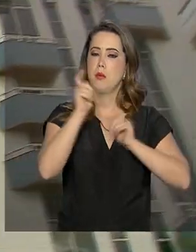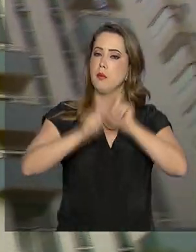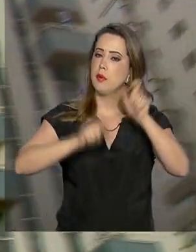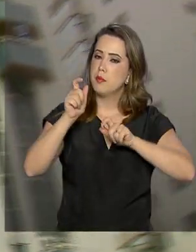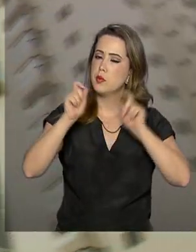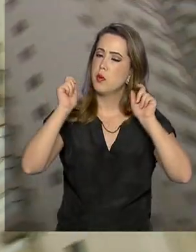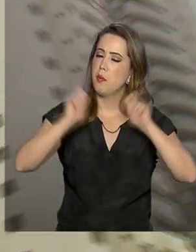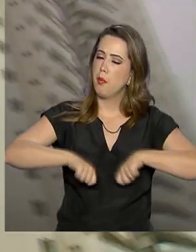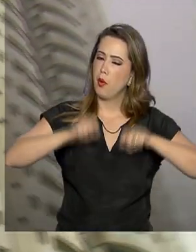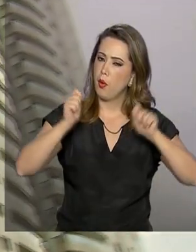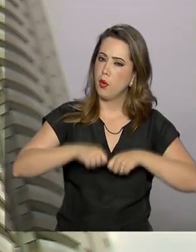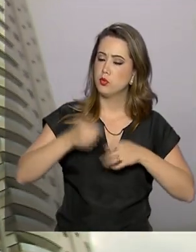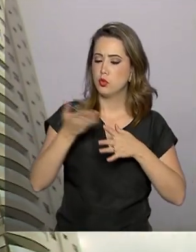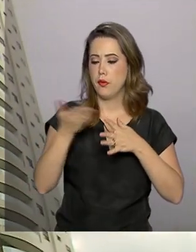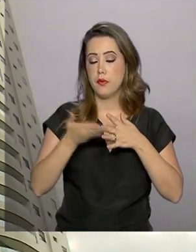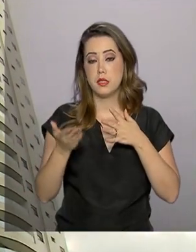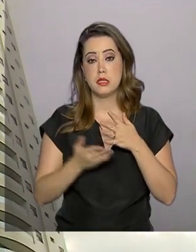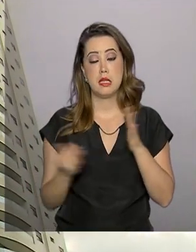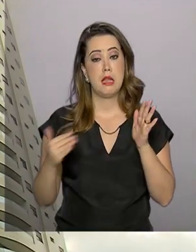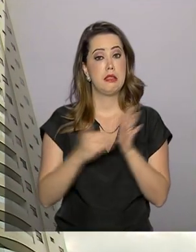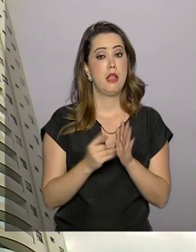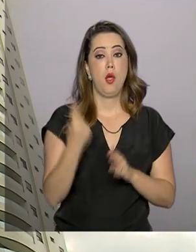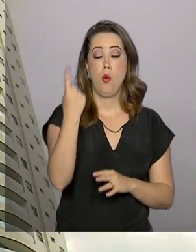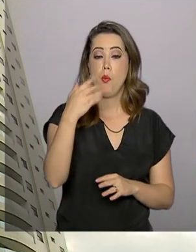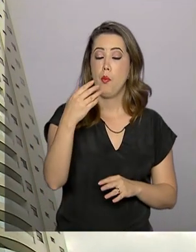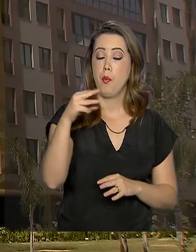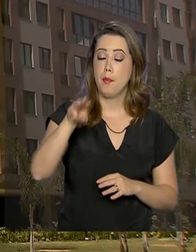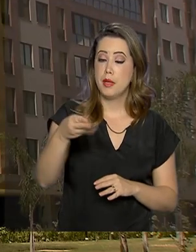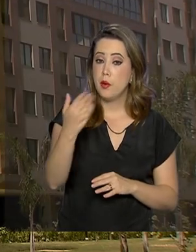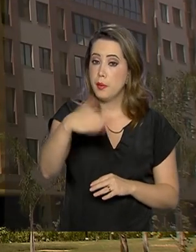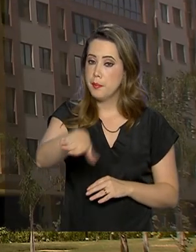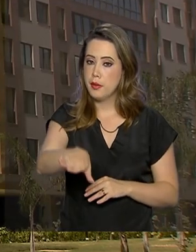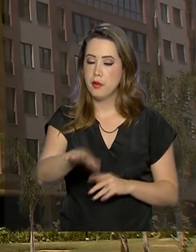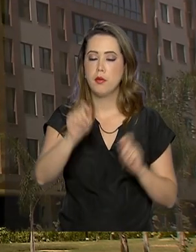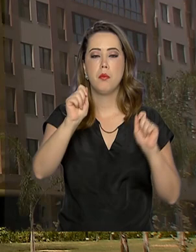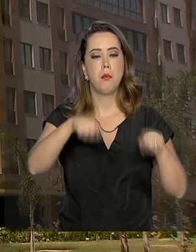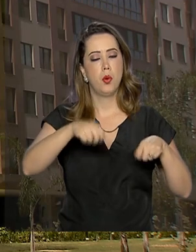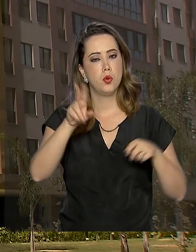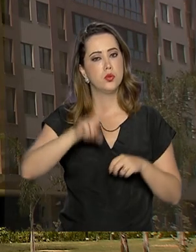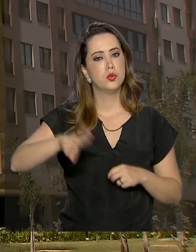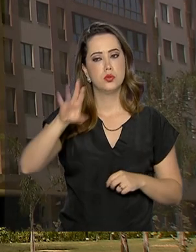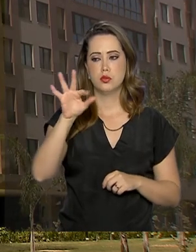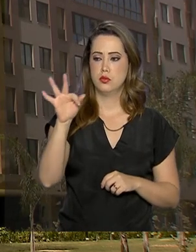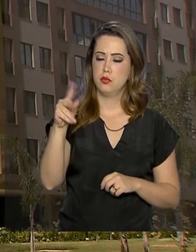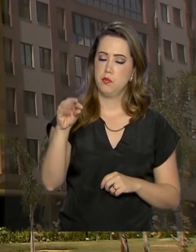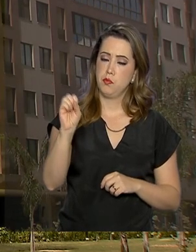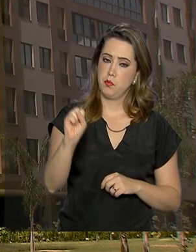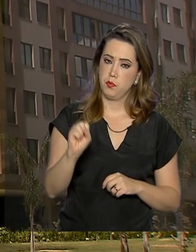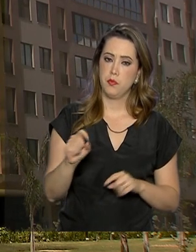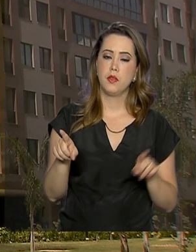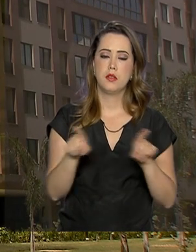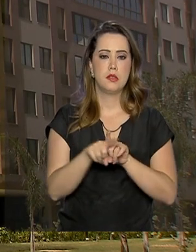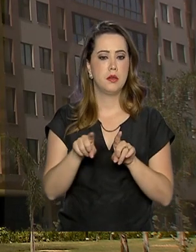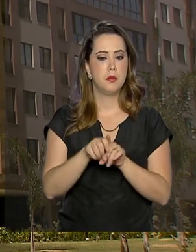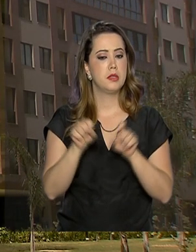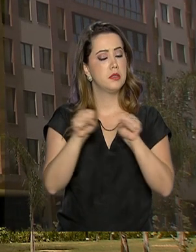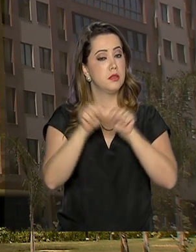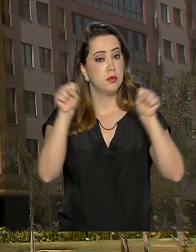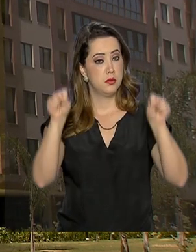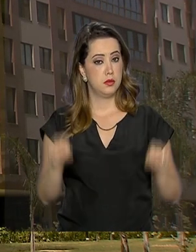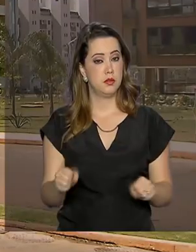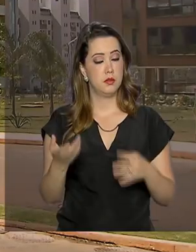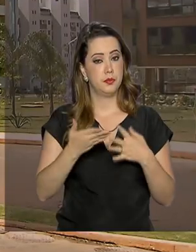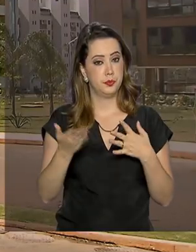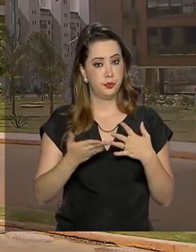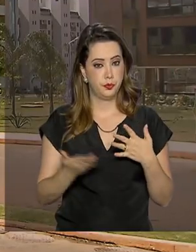pode financiar imóveis de até um milhão e meio de reais e pode usar o fgts e do sistema financeiro imobiliário